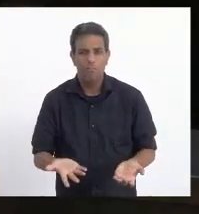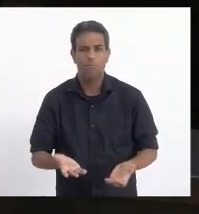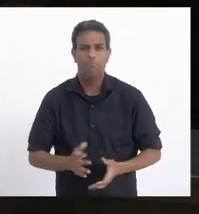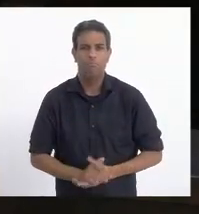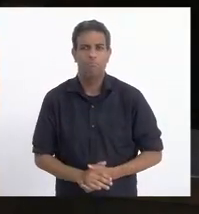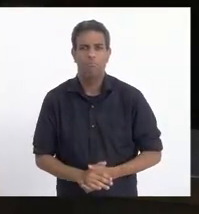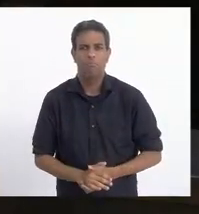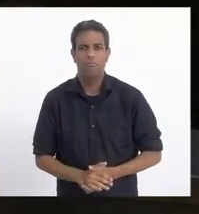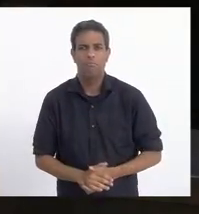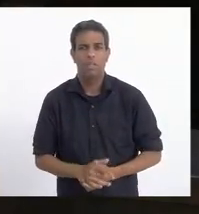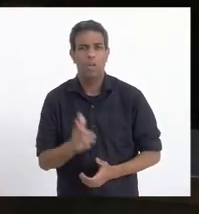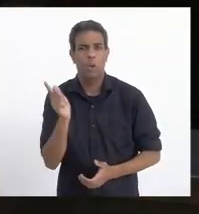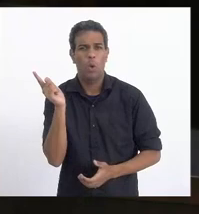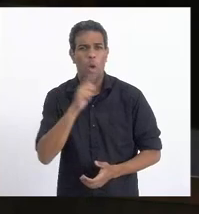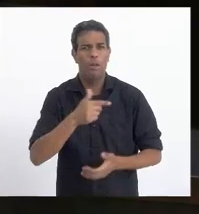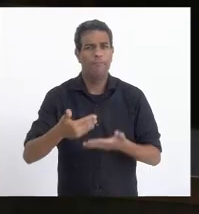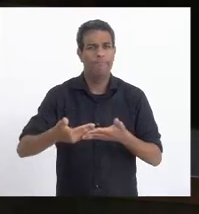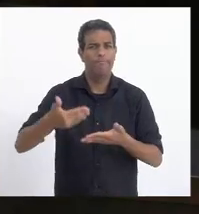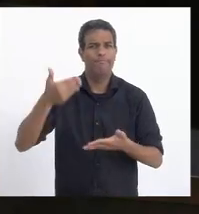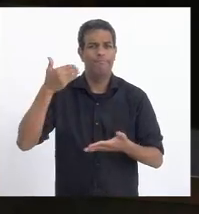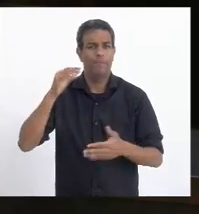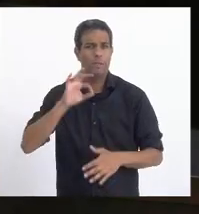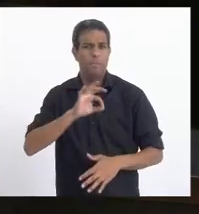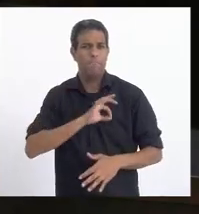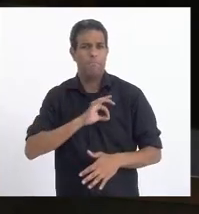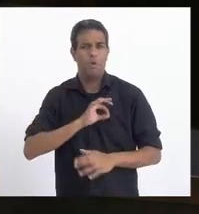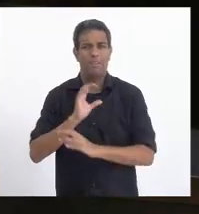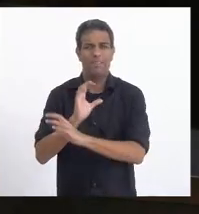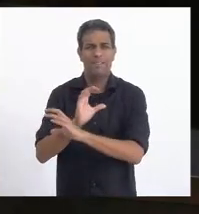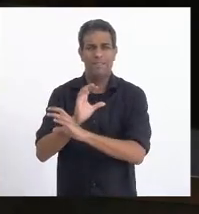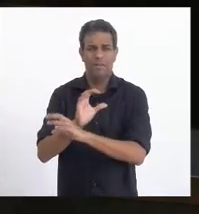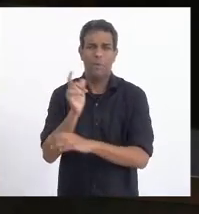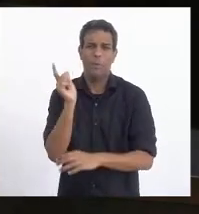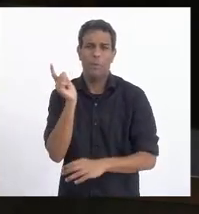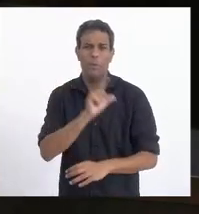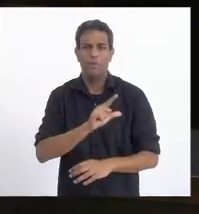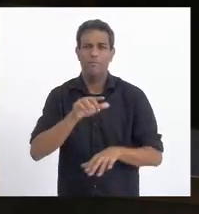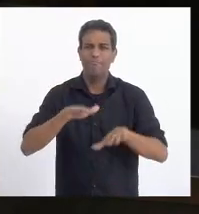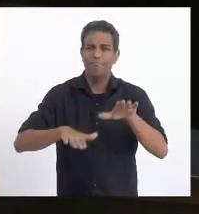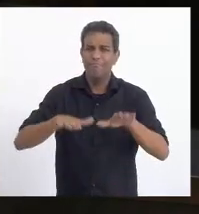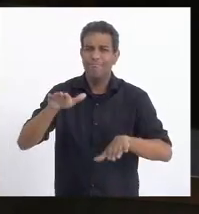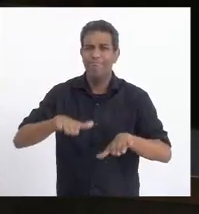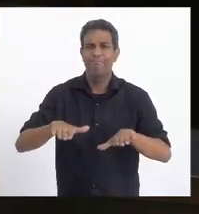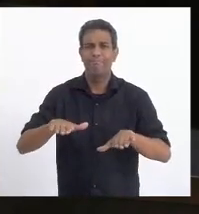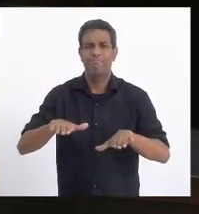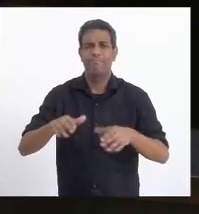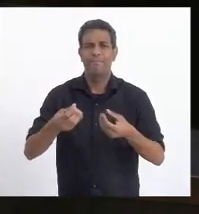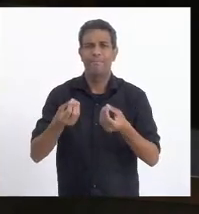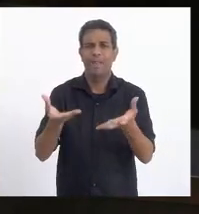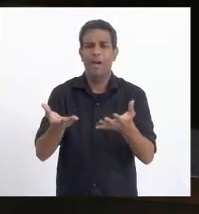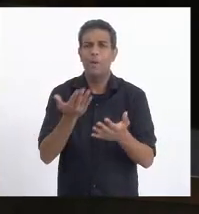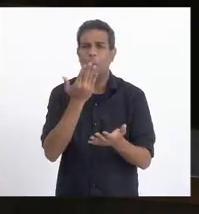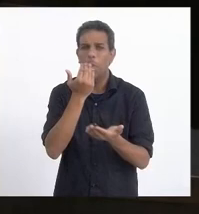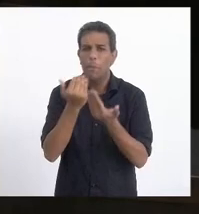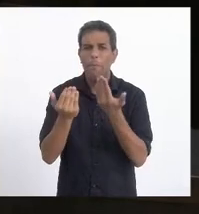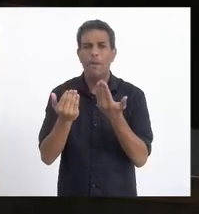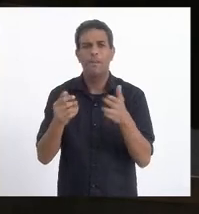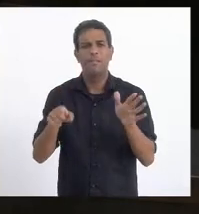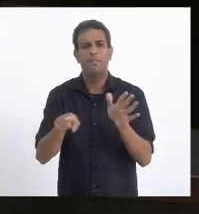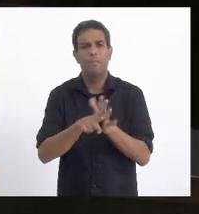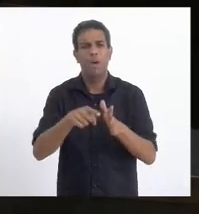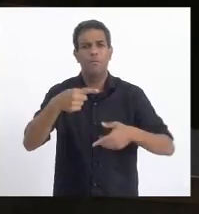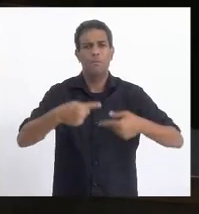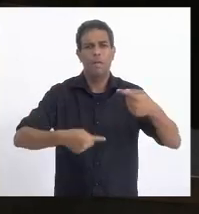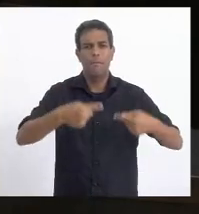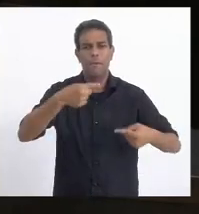militar a gente conseguiu há pouco tempo aqui que é pro civil melhorar sua o seu vale refeição E isso tem que ser